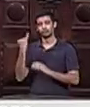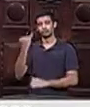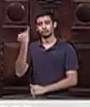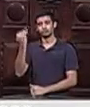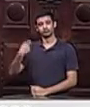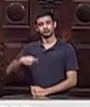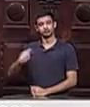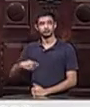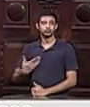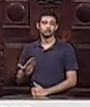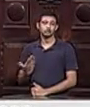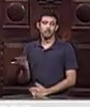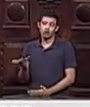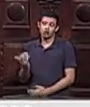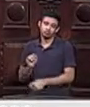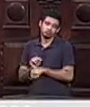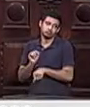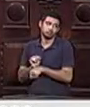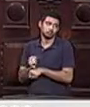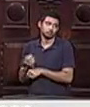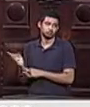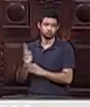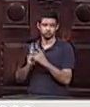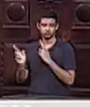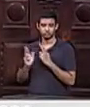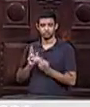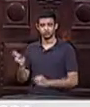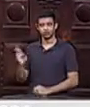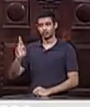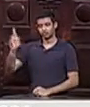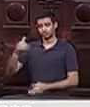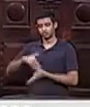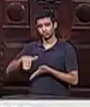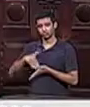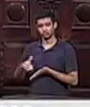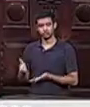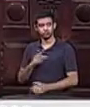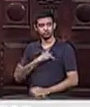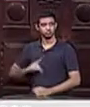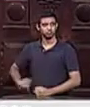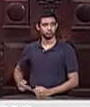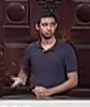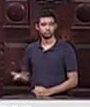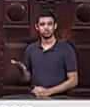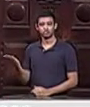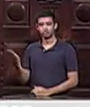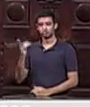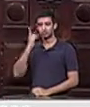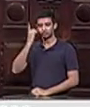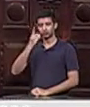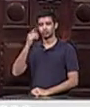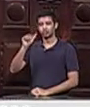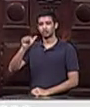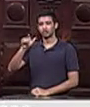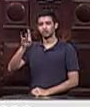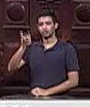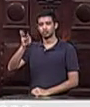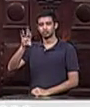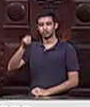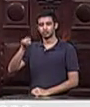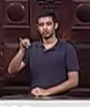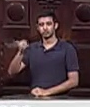Vamos aguardar até no segmento a fala do líder do governo, o deputado Albertassi, se a base do governo